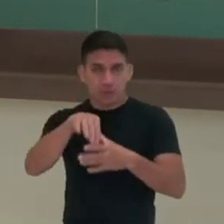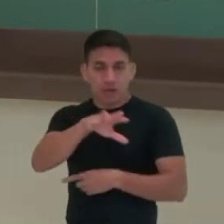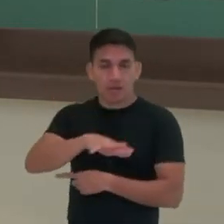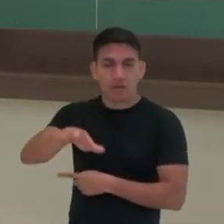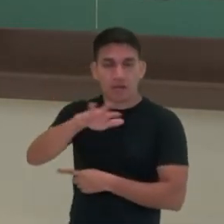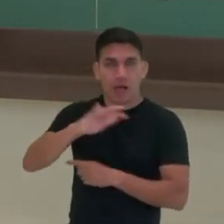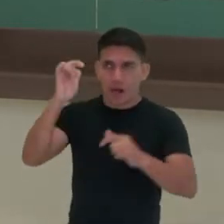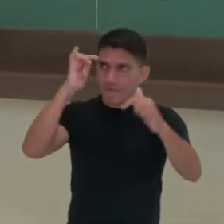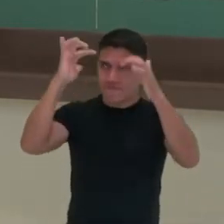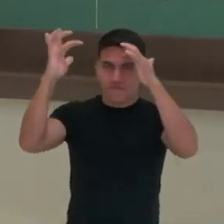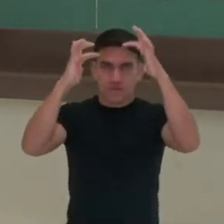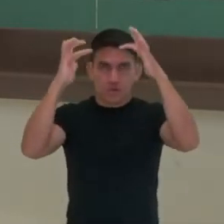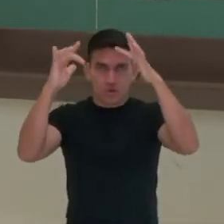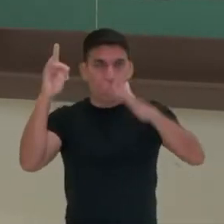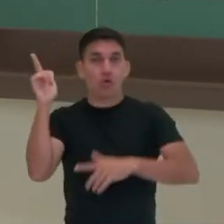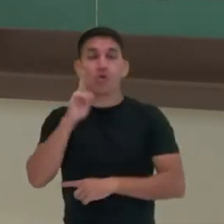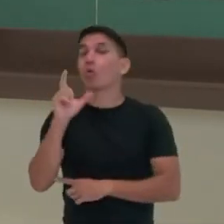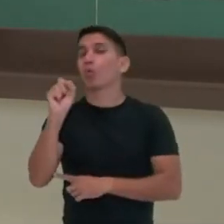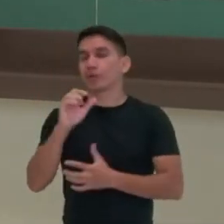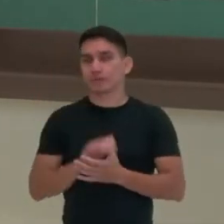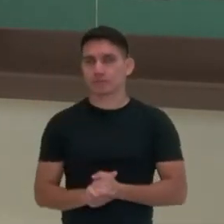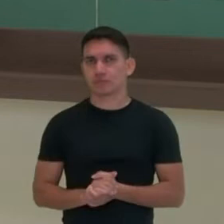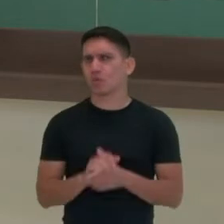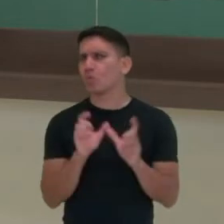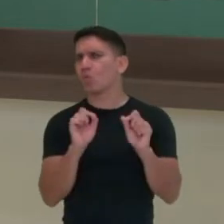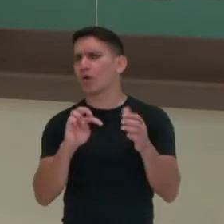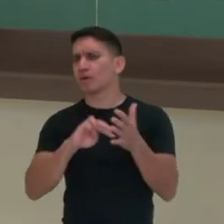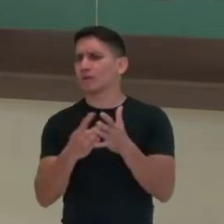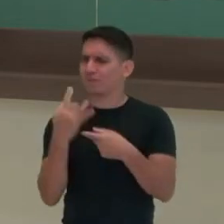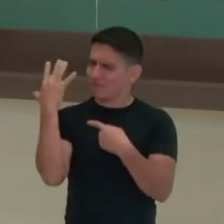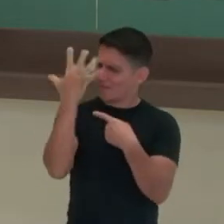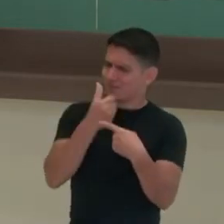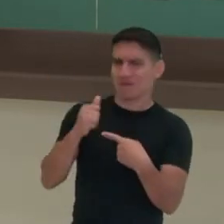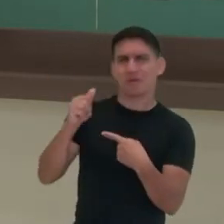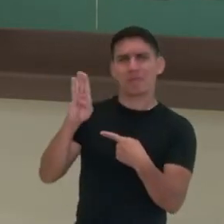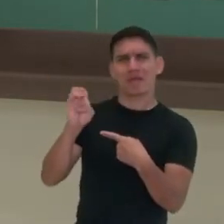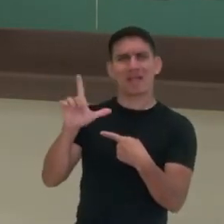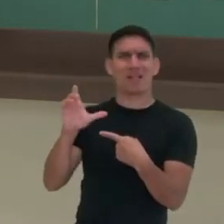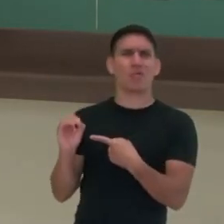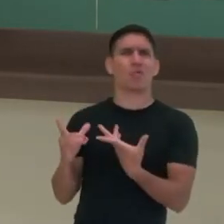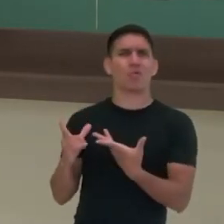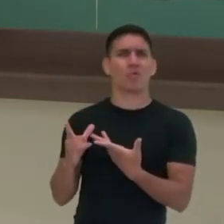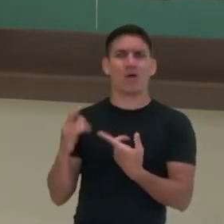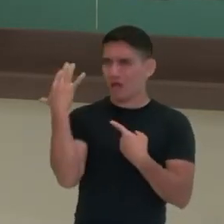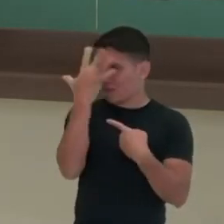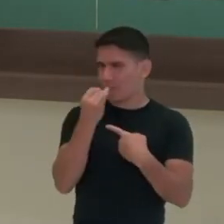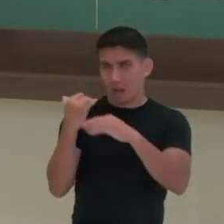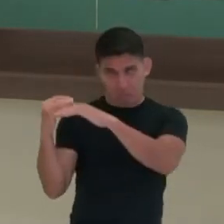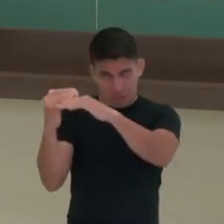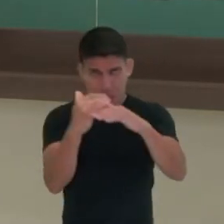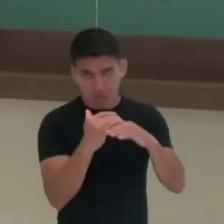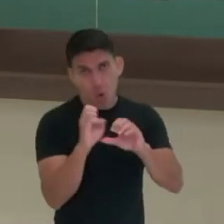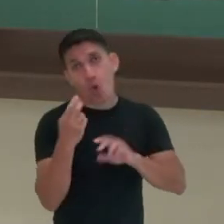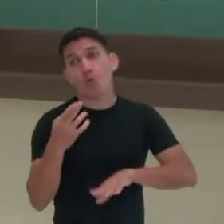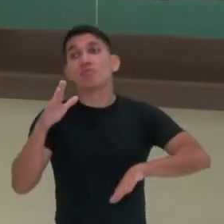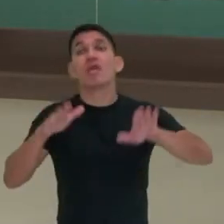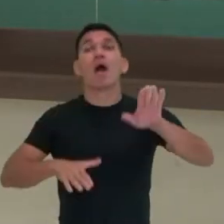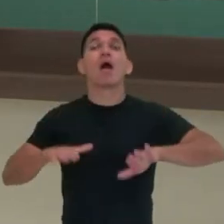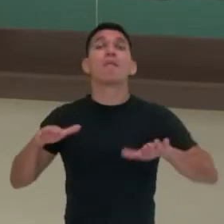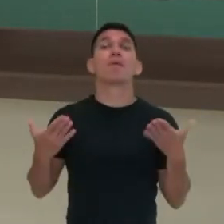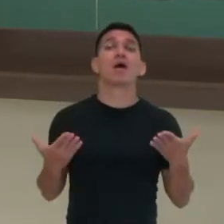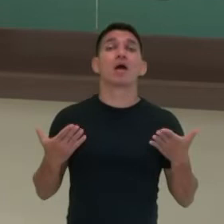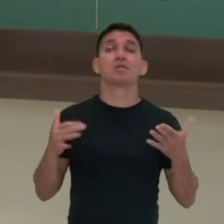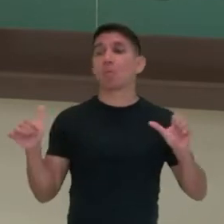área da filosofia são: o que é o belo? A beleza é universal ou ela é relativa, ela